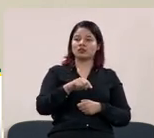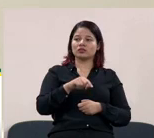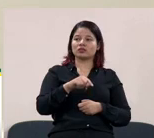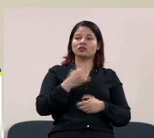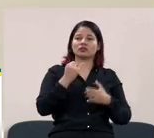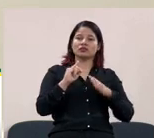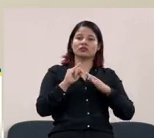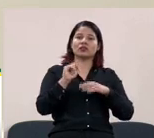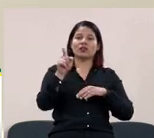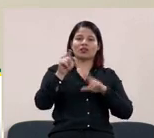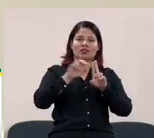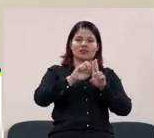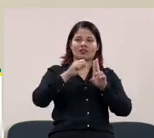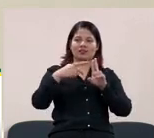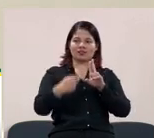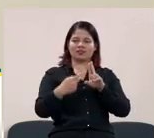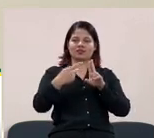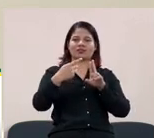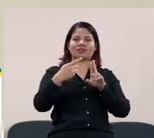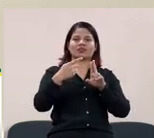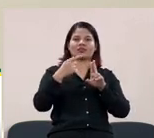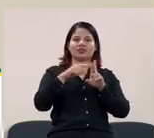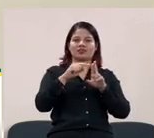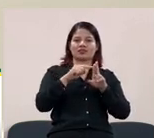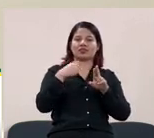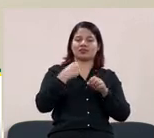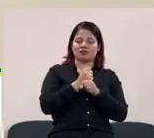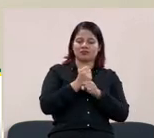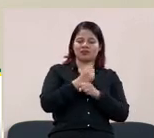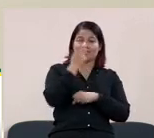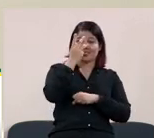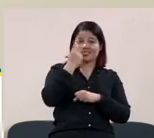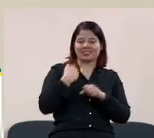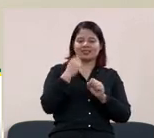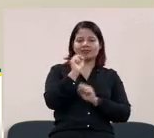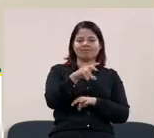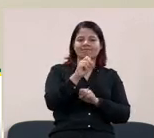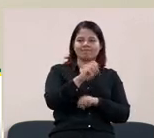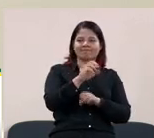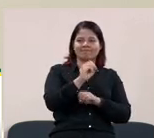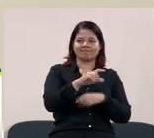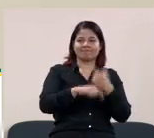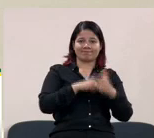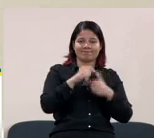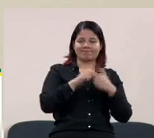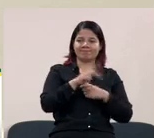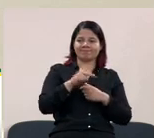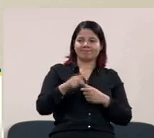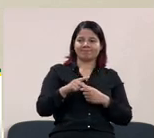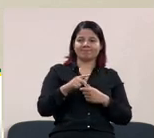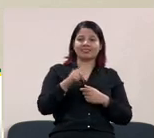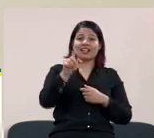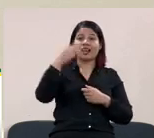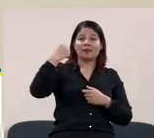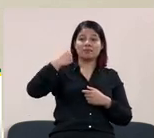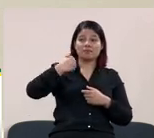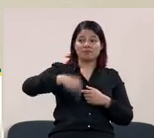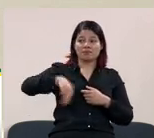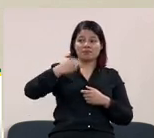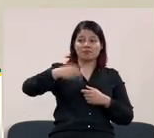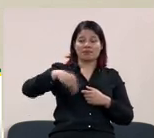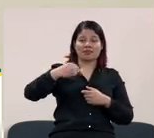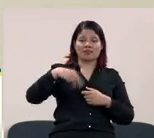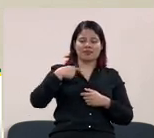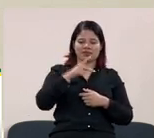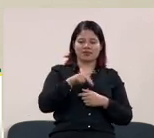hoje onde é o EAP. Eu trabalhei 3 anos. Lá, eu já passei a fazer matemática, professor